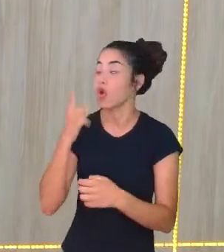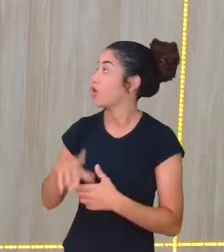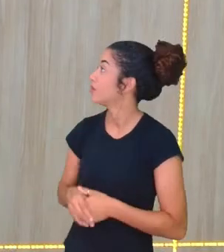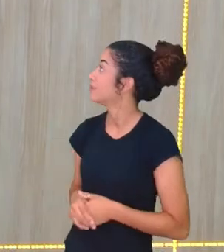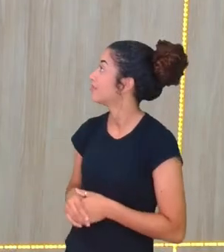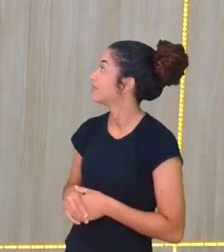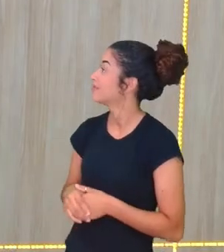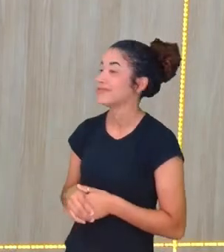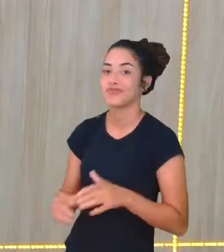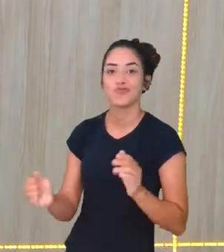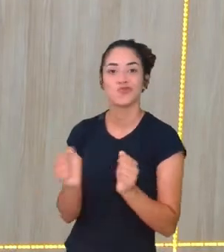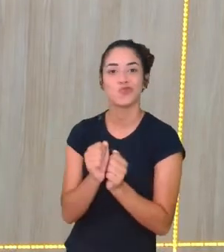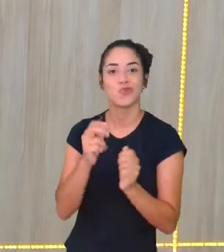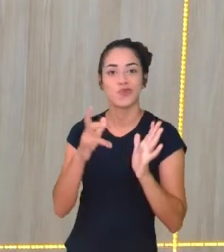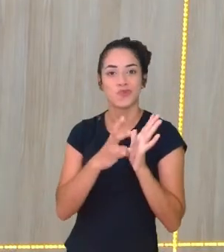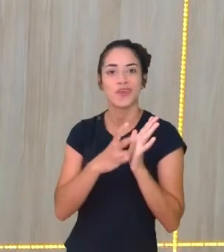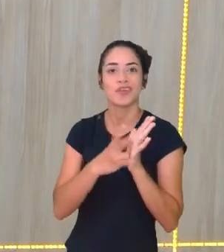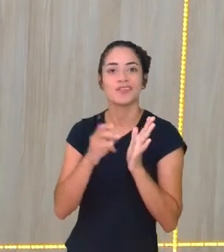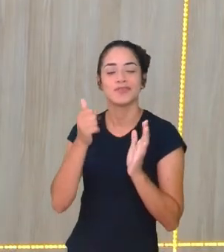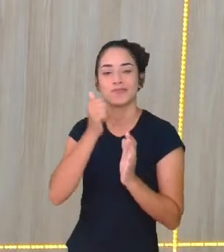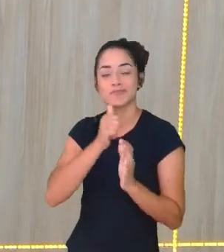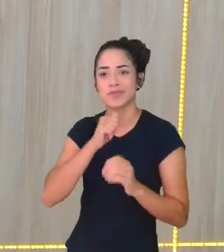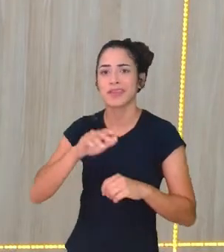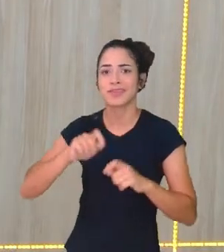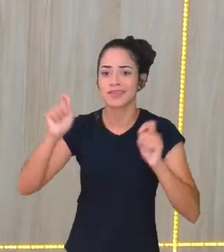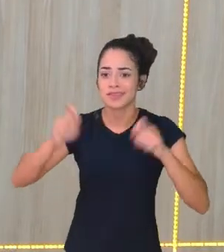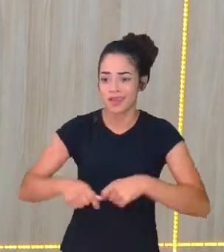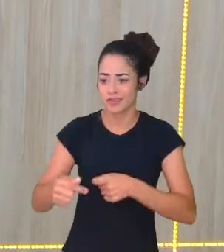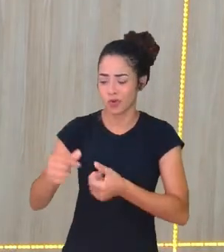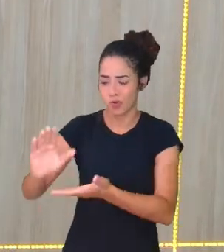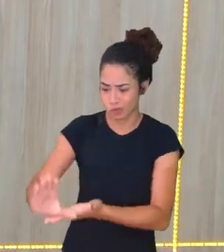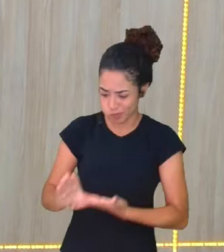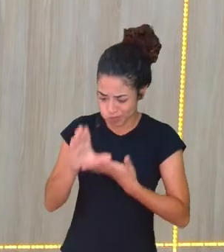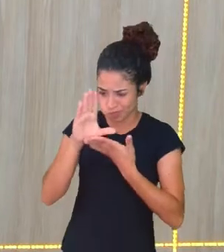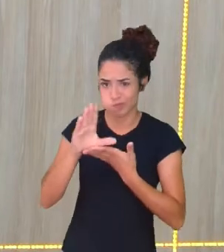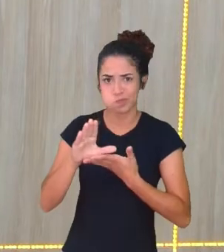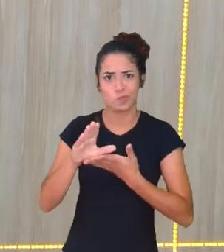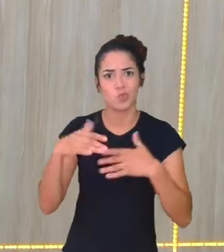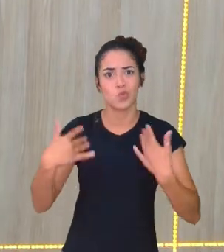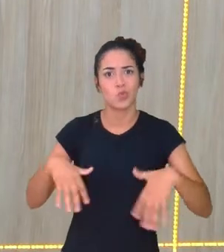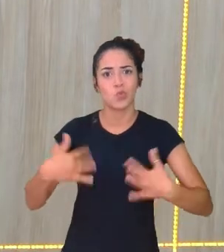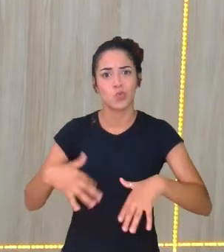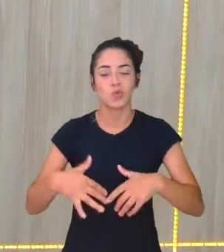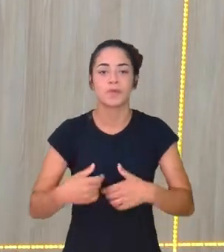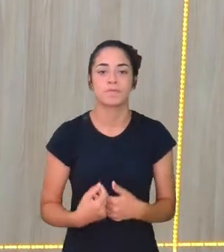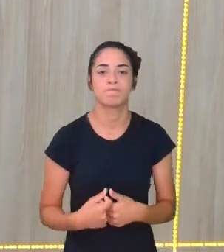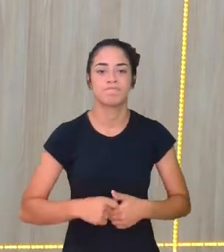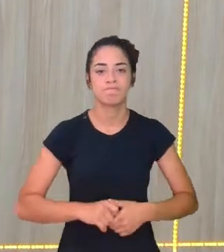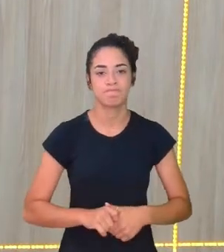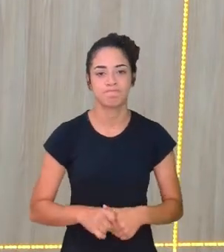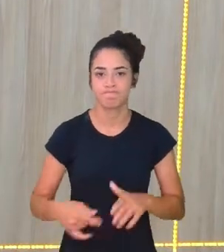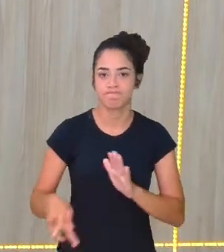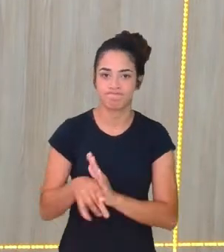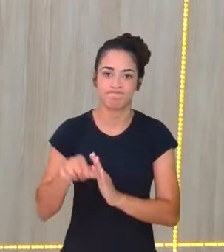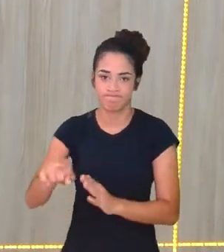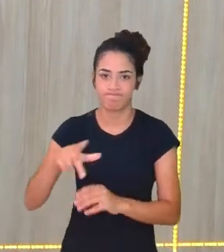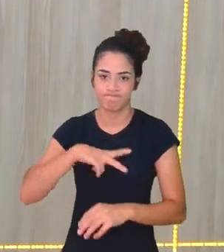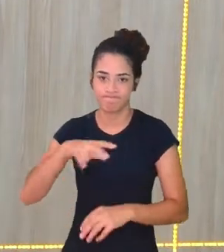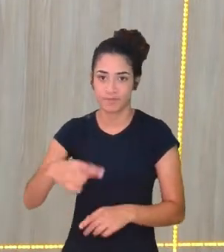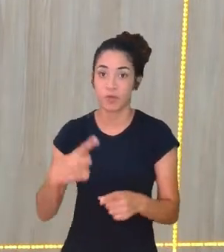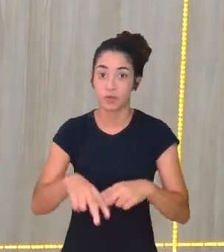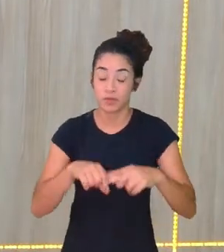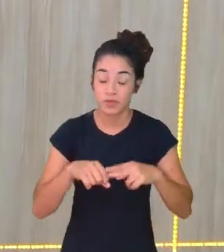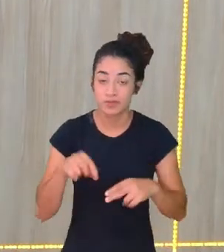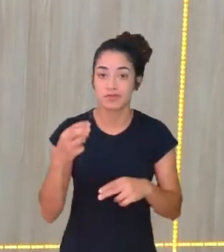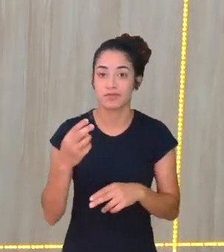com as Índias era mais lucrativo dava mais dinheiro né para os cofres portugueses então o Brasil fica em